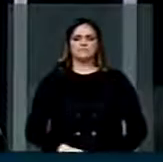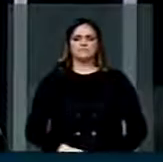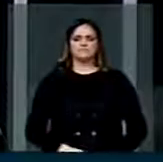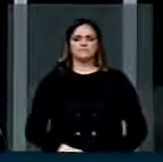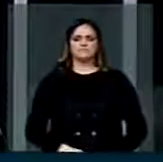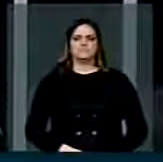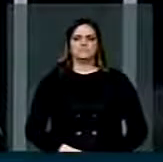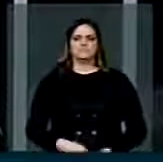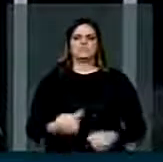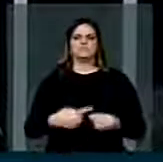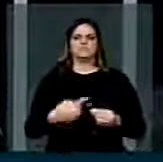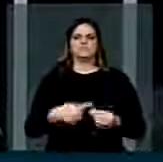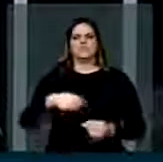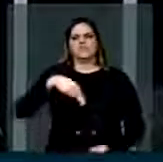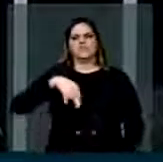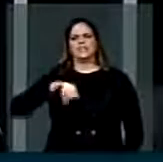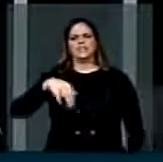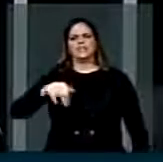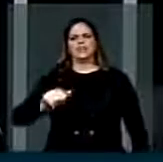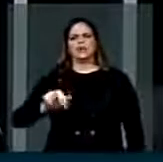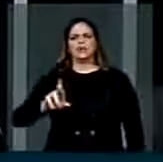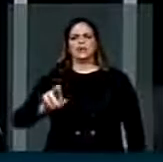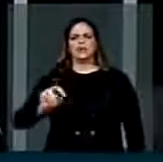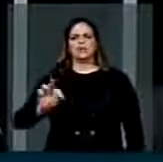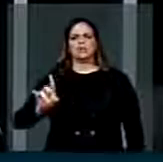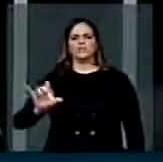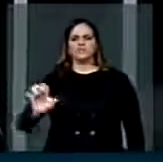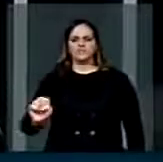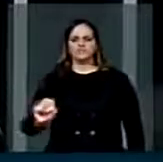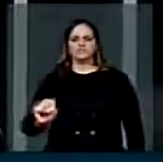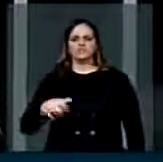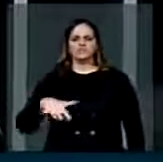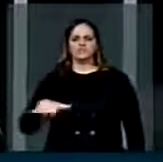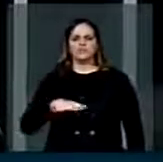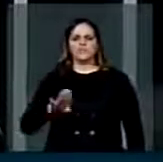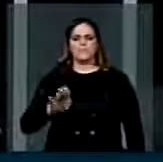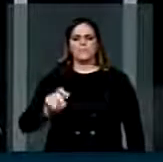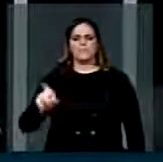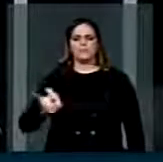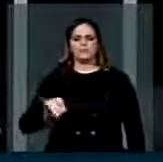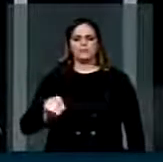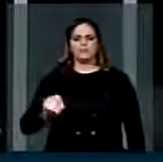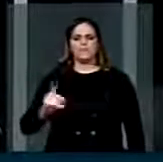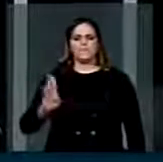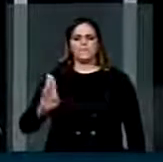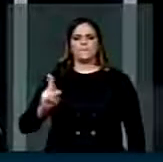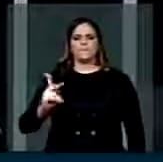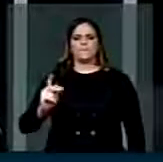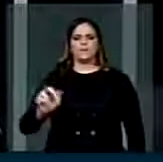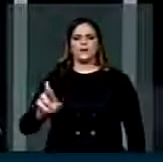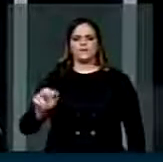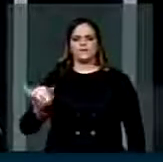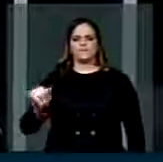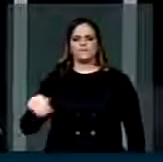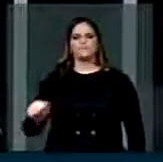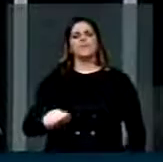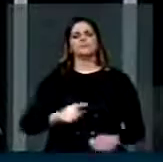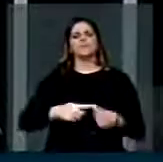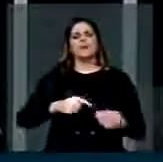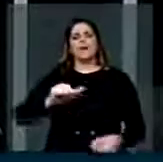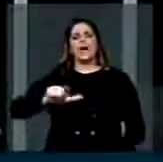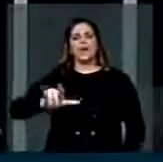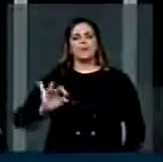recurso também para Nina Rodrigues, lá na região do Baixo Parnaíba, Altamira do